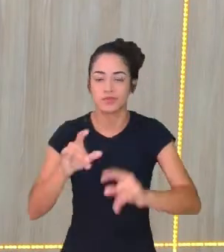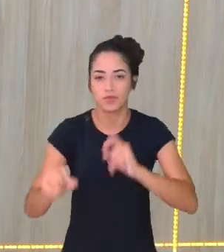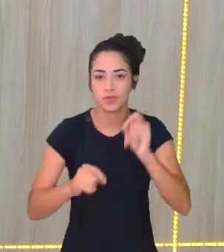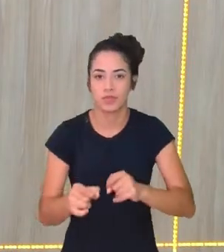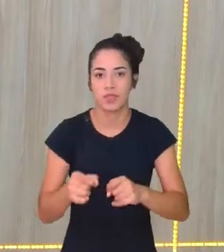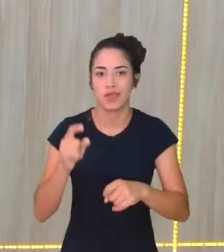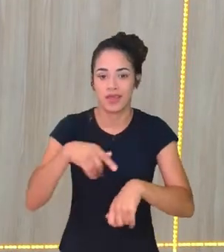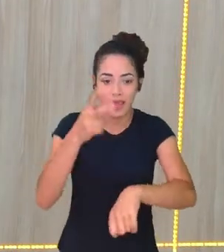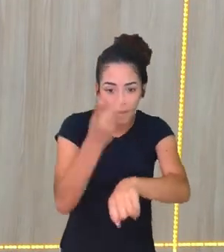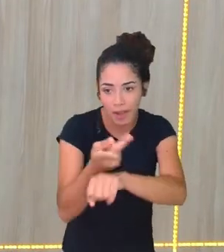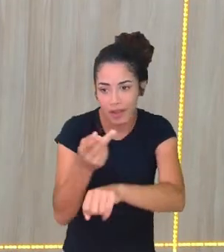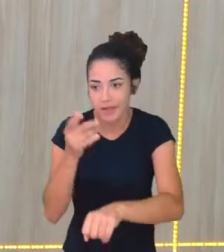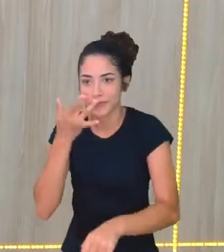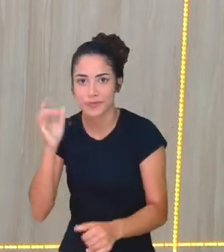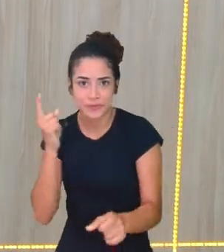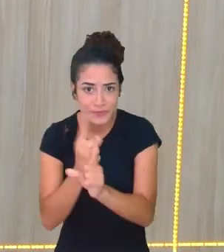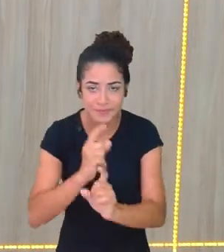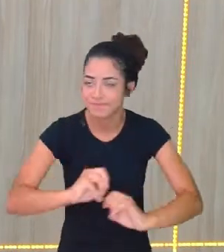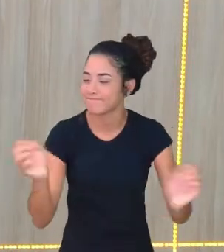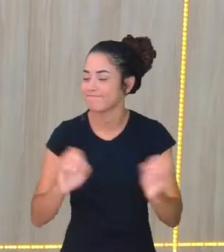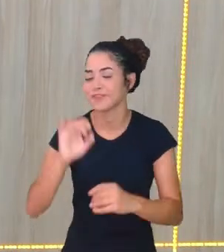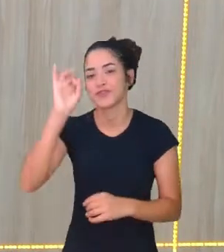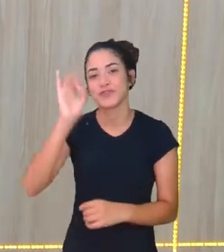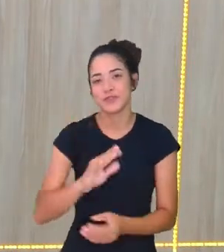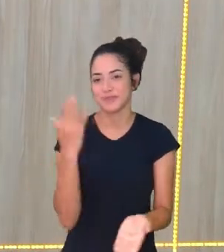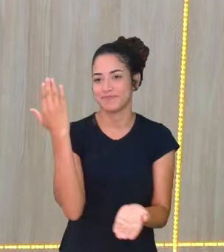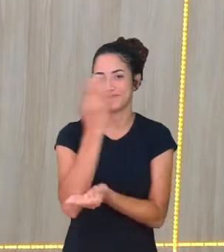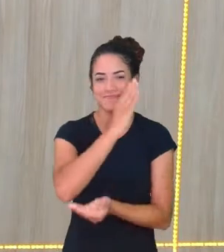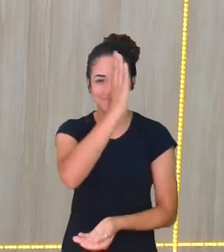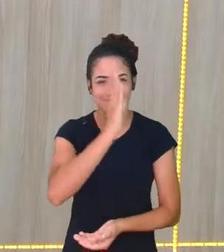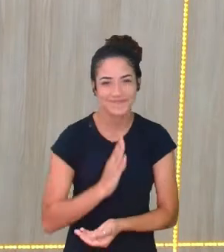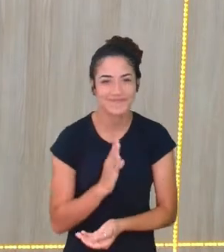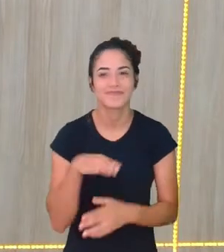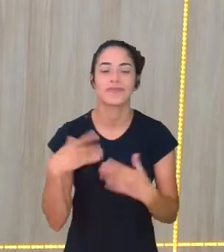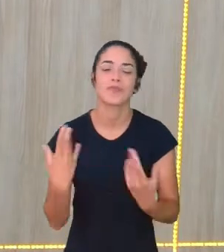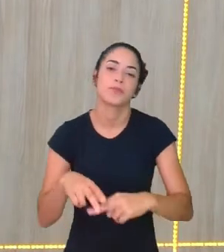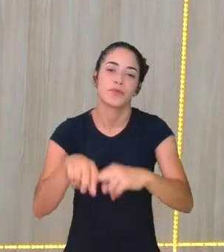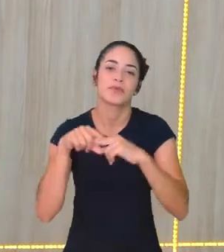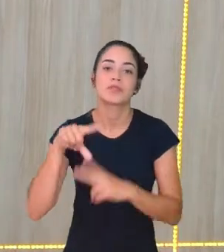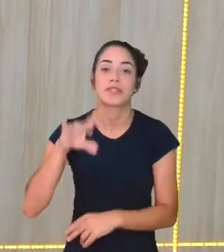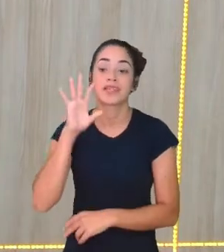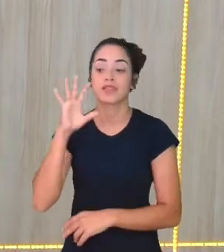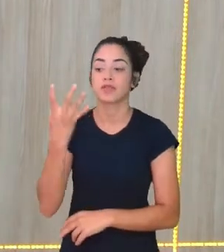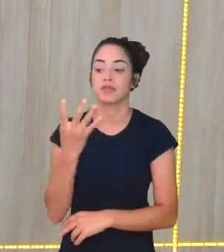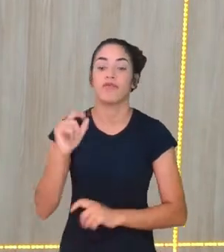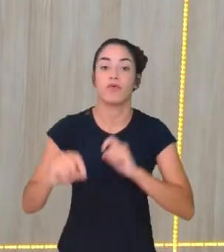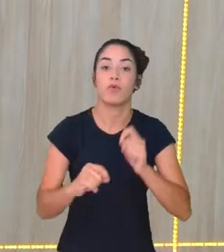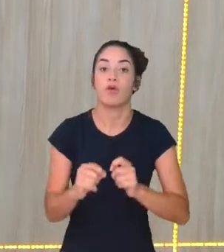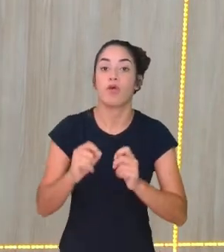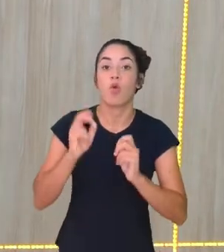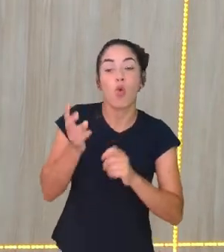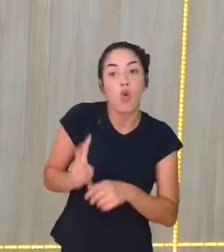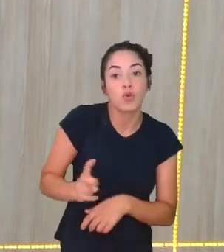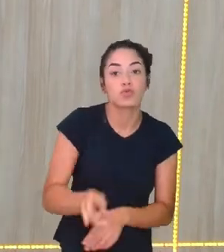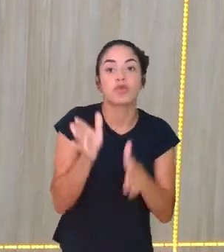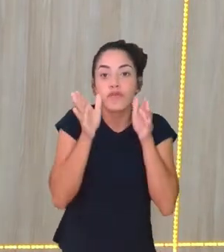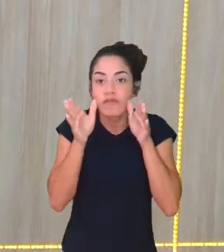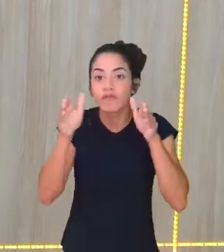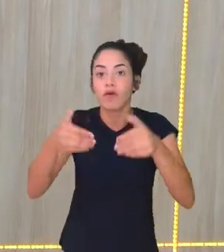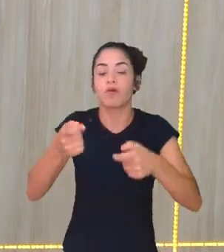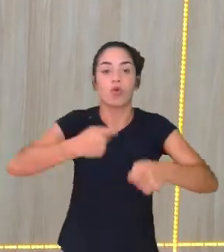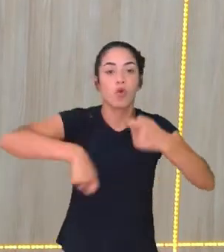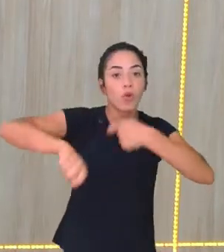madeira de pau-brasil certo e nesse sentido Eles resolveram manter ali o foco